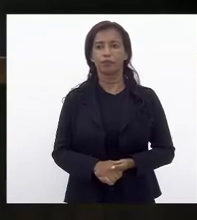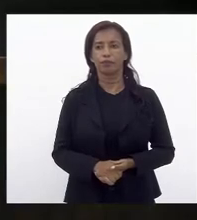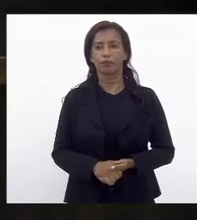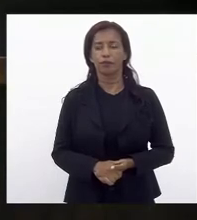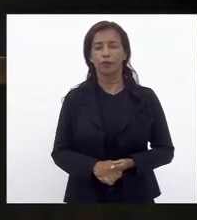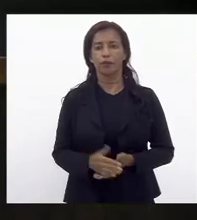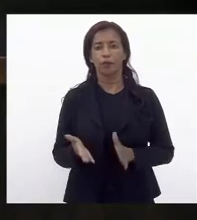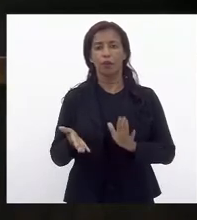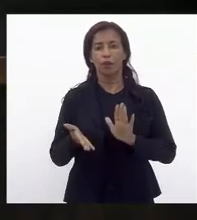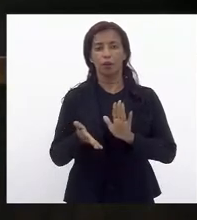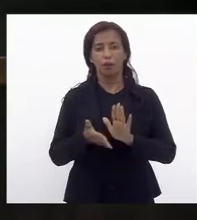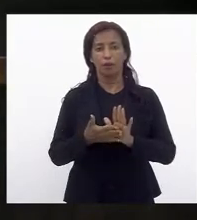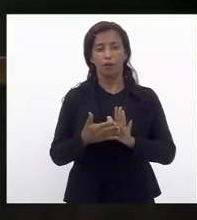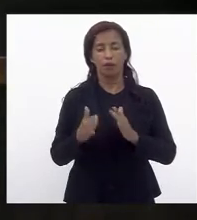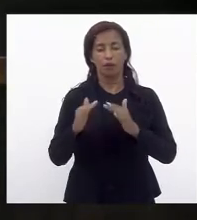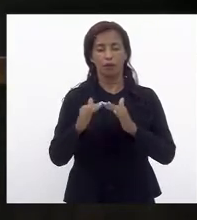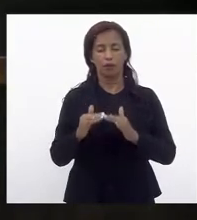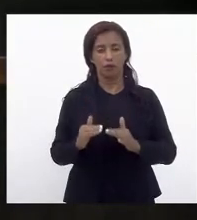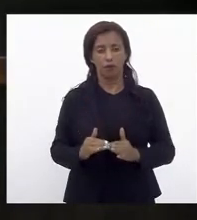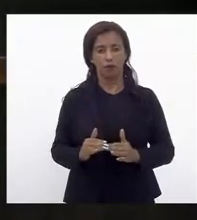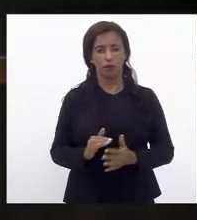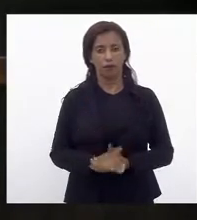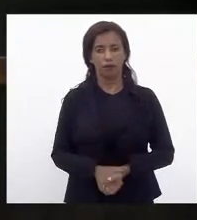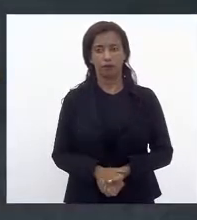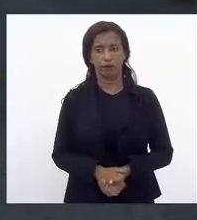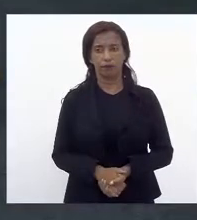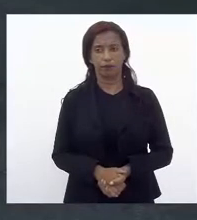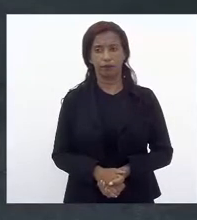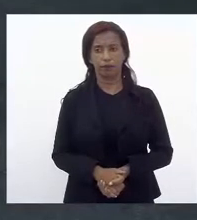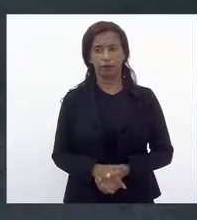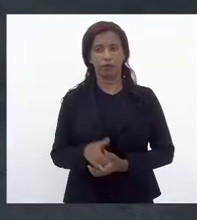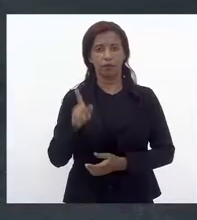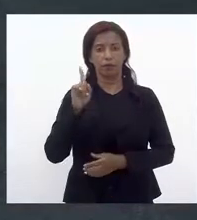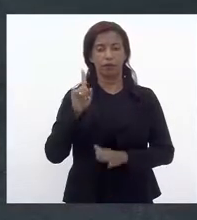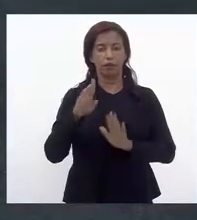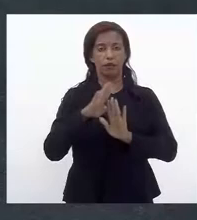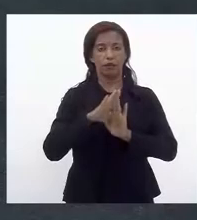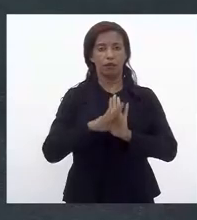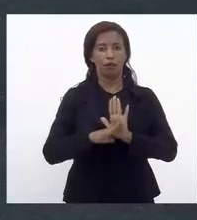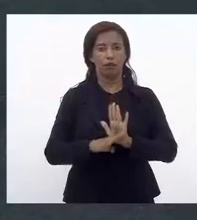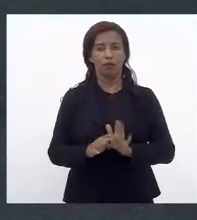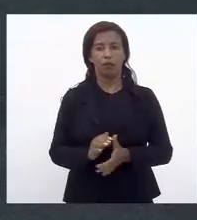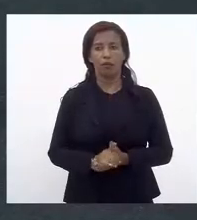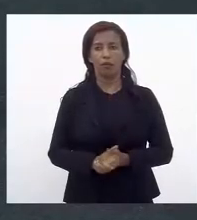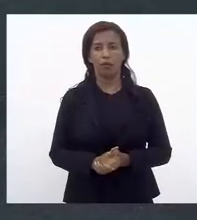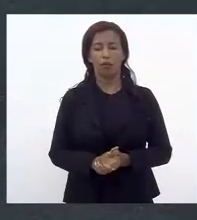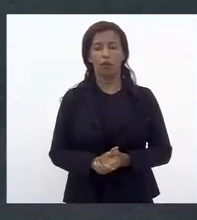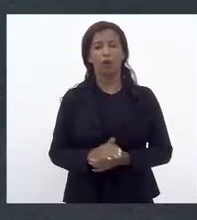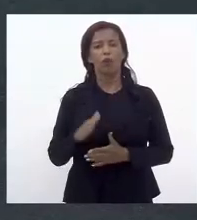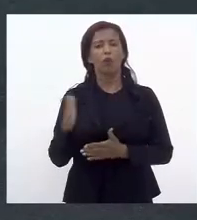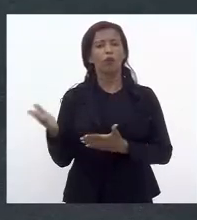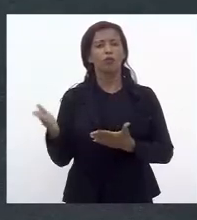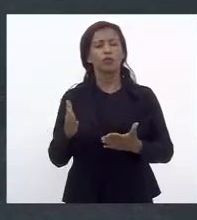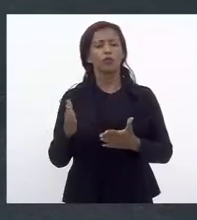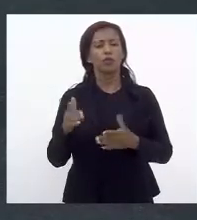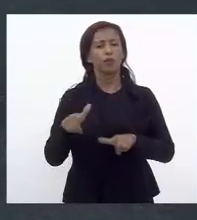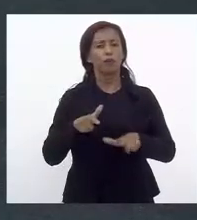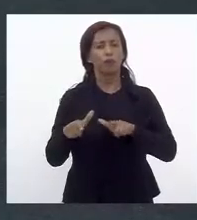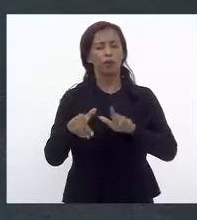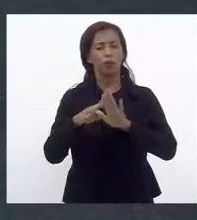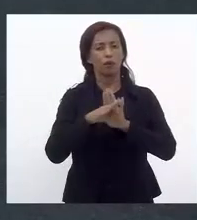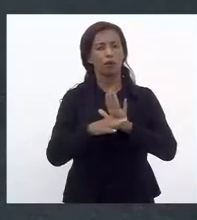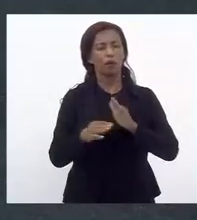o meu parecer é favorável. Questão de ordem, presidenta. Gostaria de chamar os trabalhos à ordem. Eu emiti o